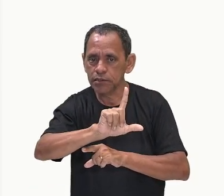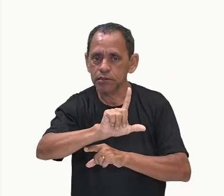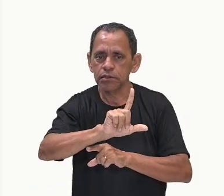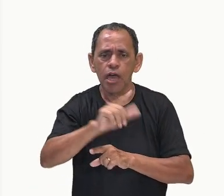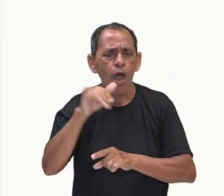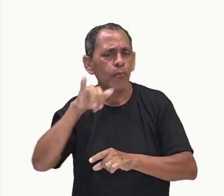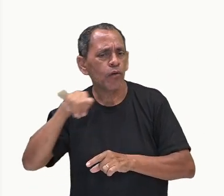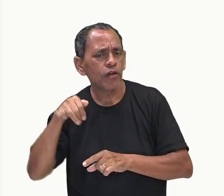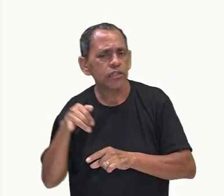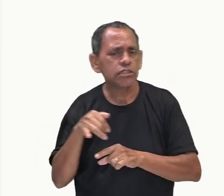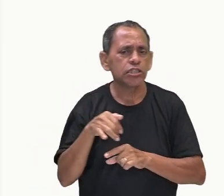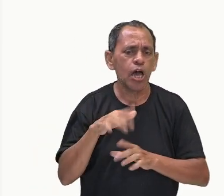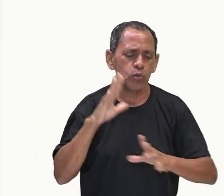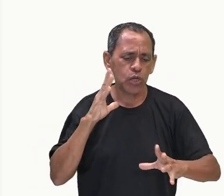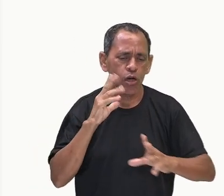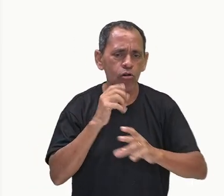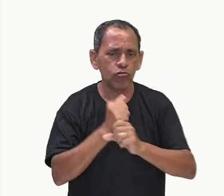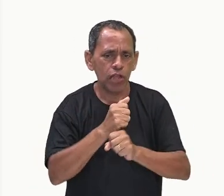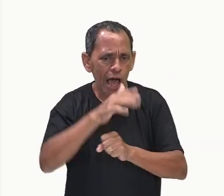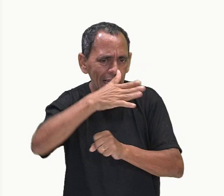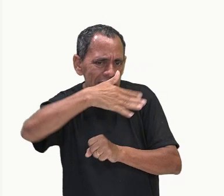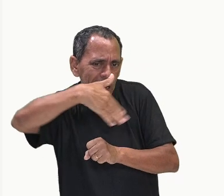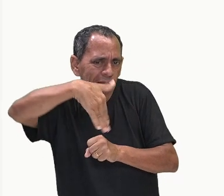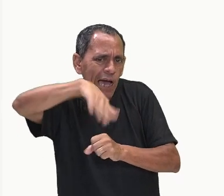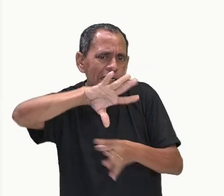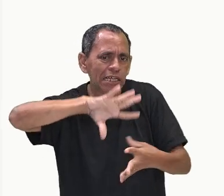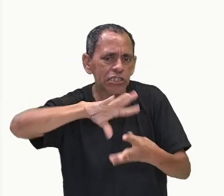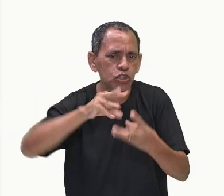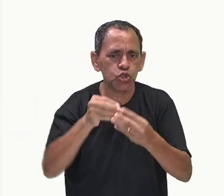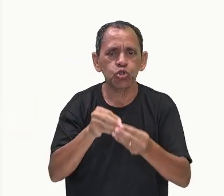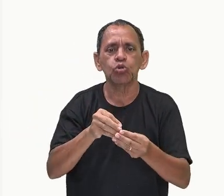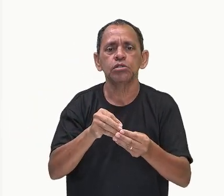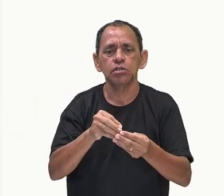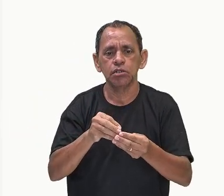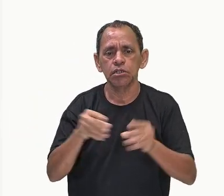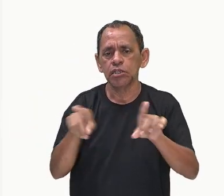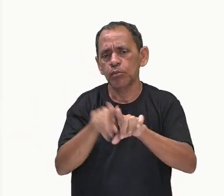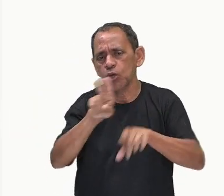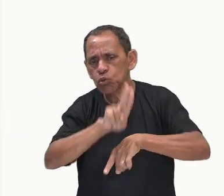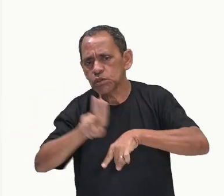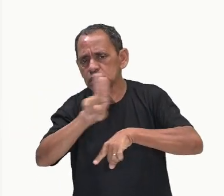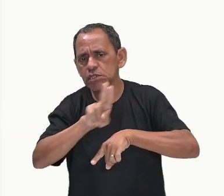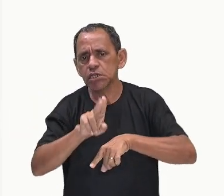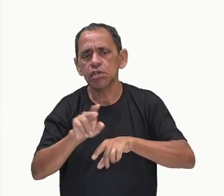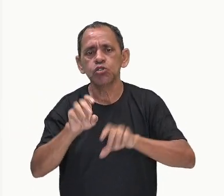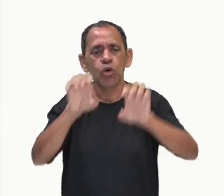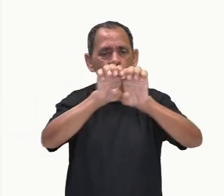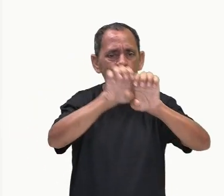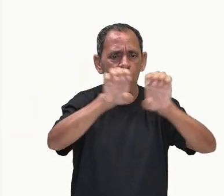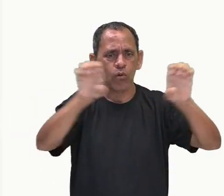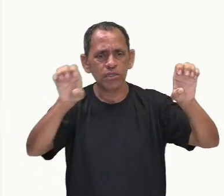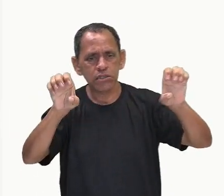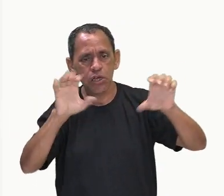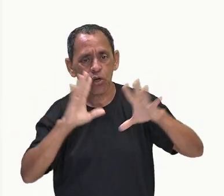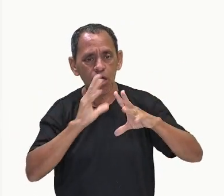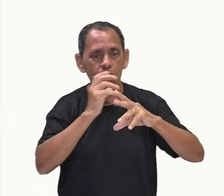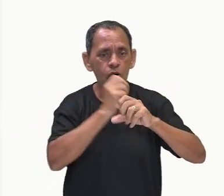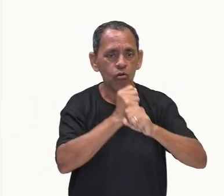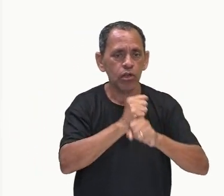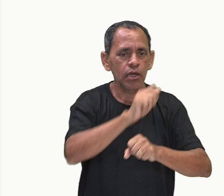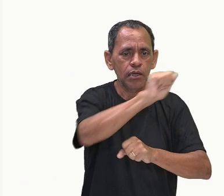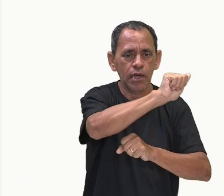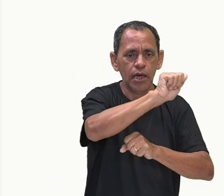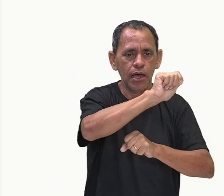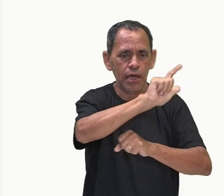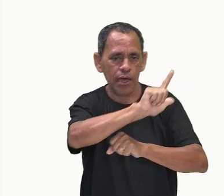cálculo da área total, tá bom? Utilizando aqui o cálculo da área lateral, uma vez que a gente